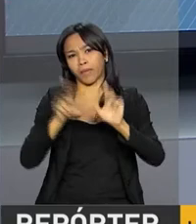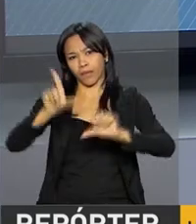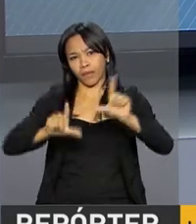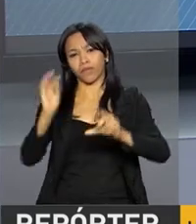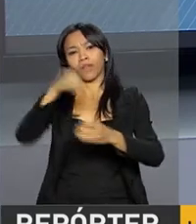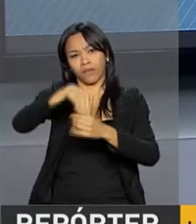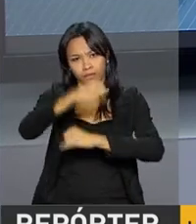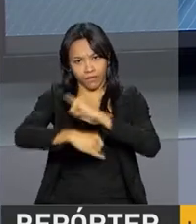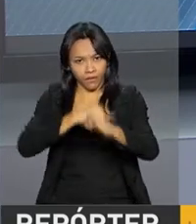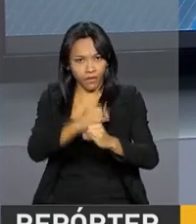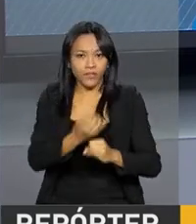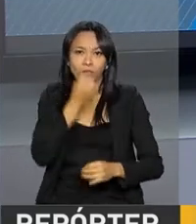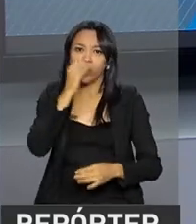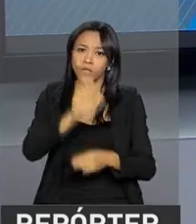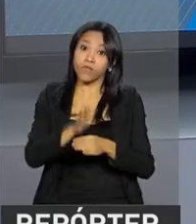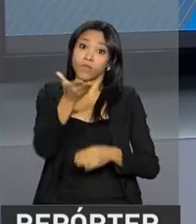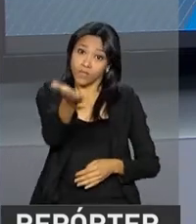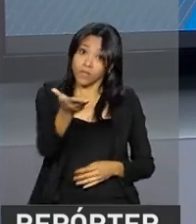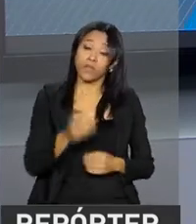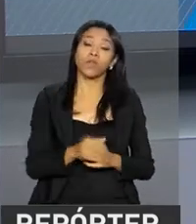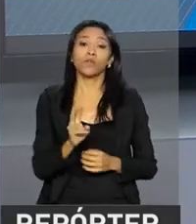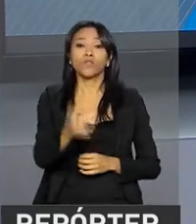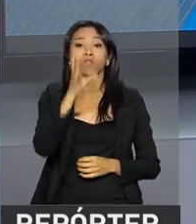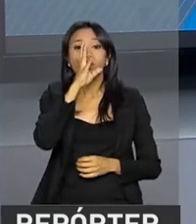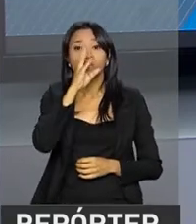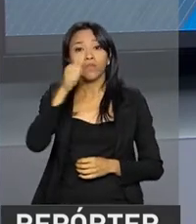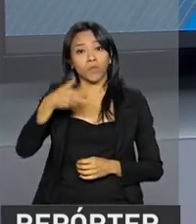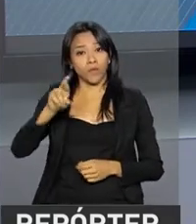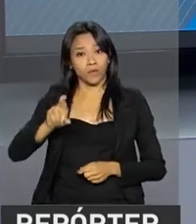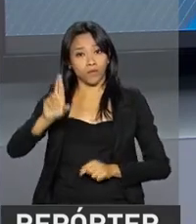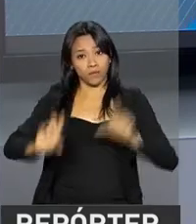na internet. Uma boa tarde para você e continue com a